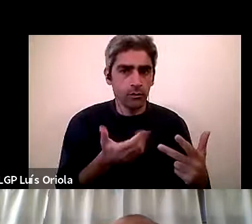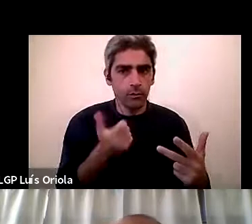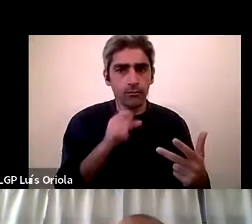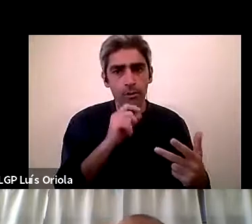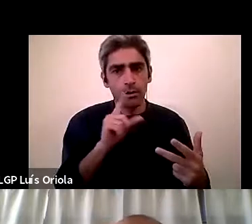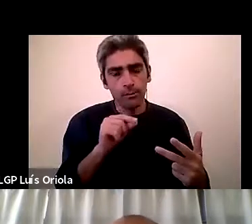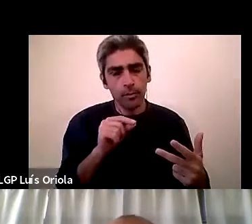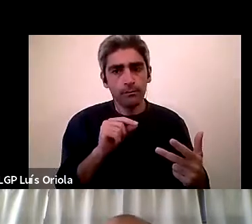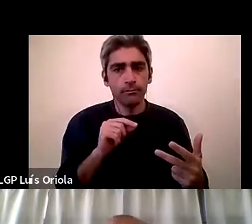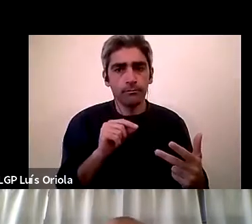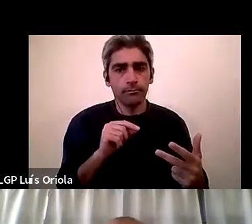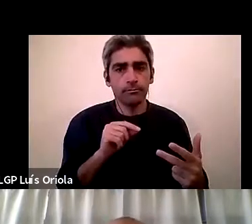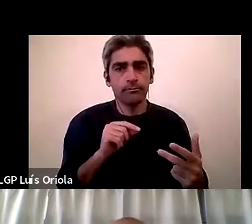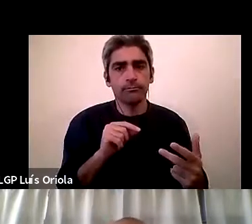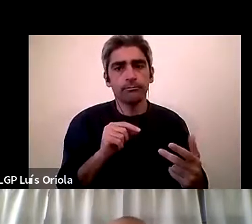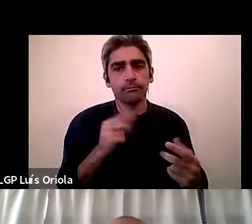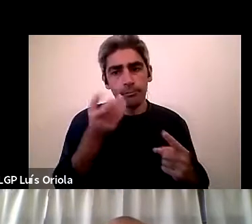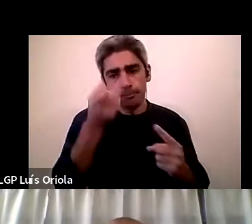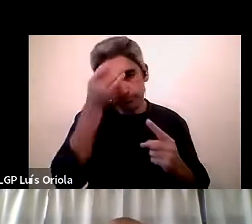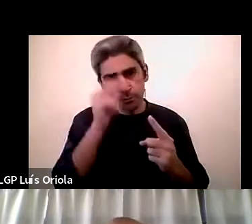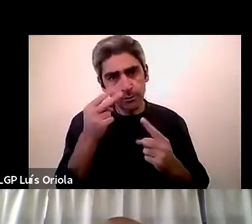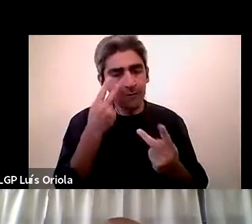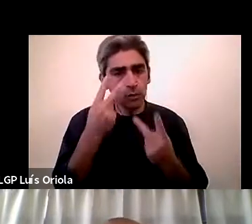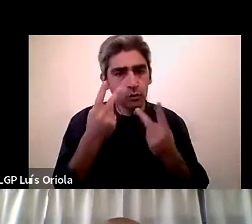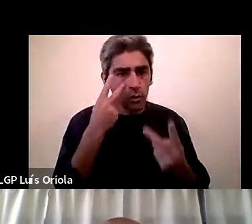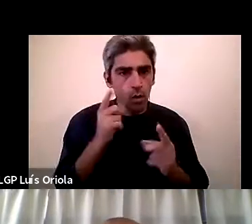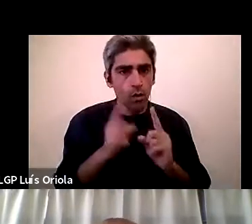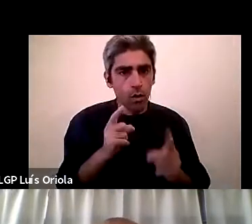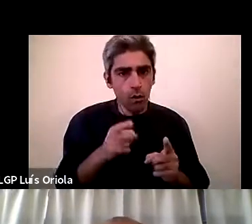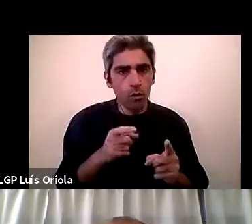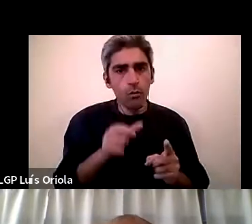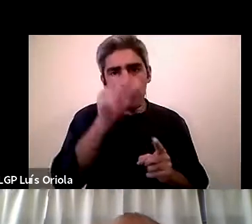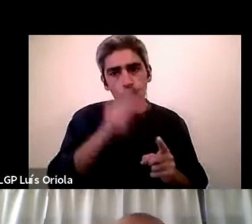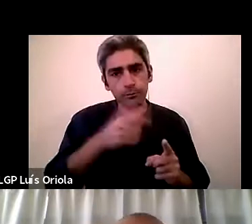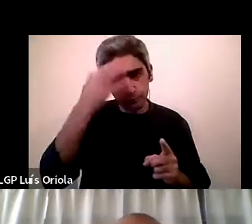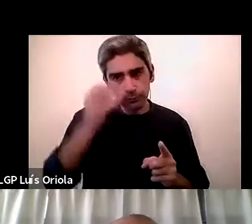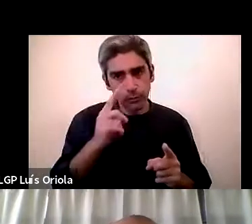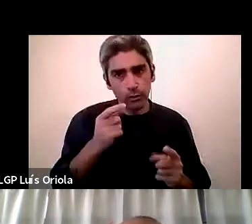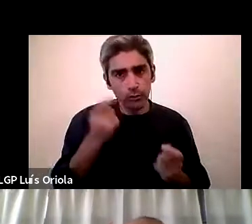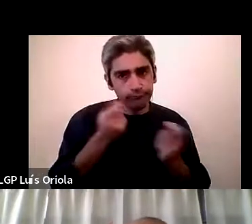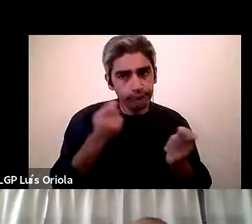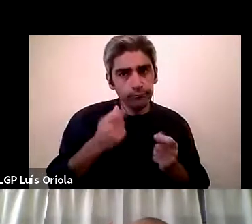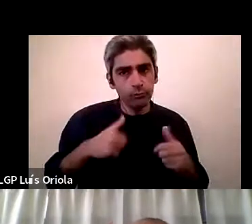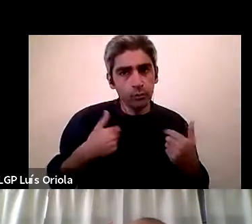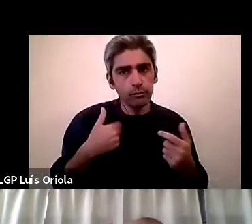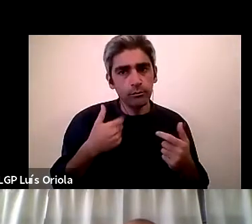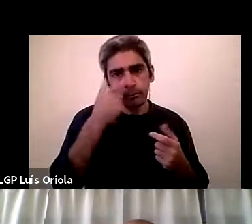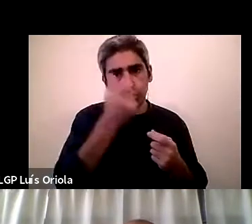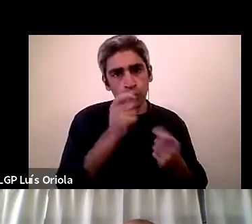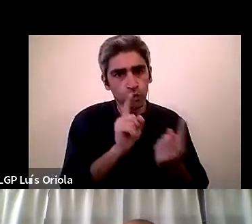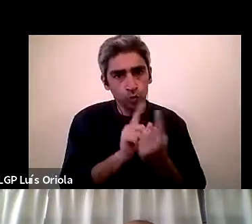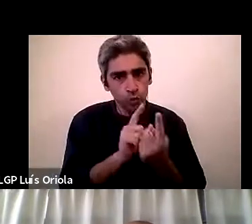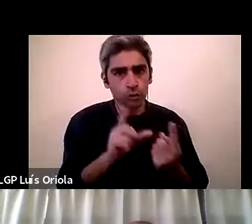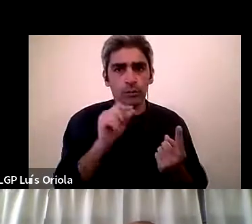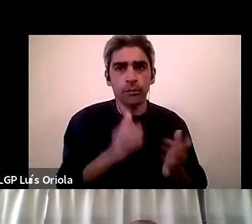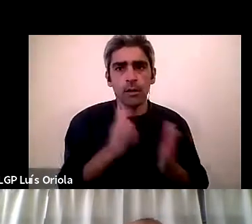permitem também ter uma perspectiva visual daquilo que é o comportamento não verbal dos nossos interlocutores. A